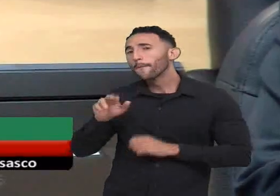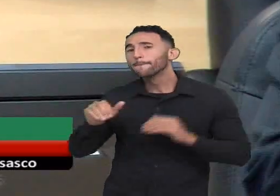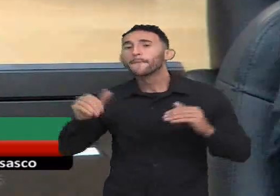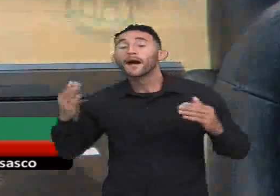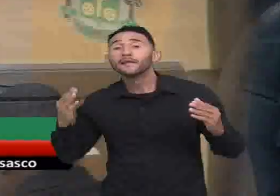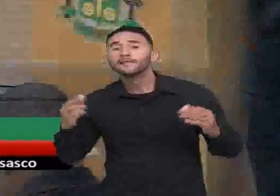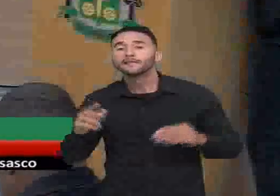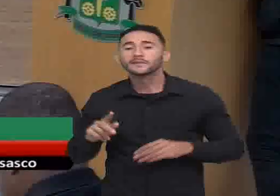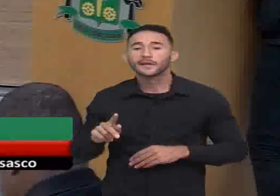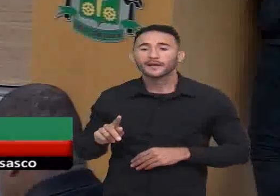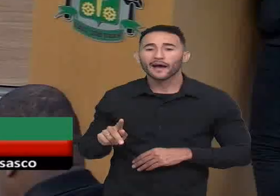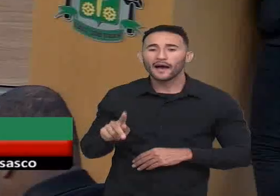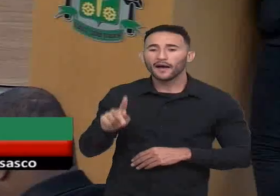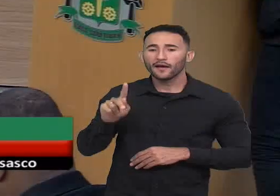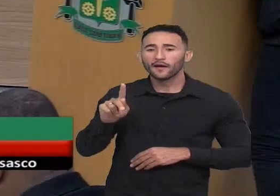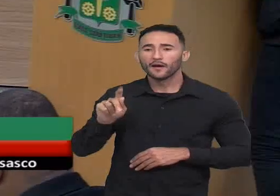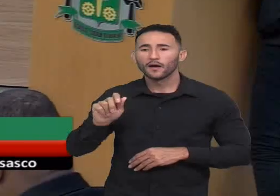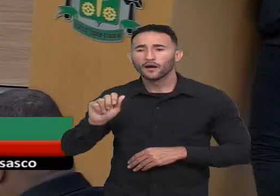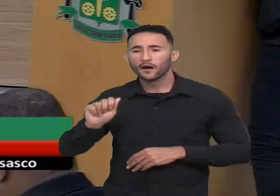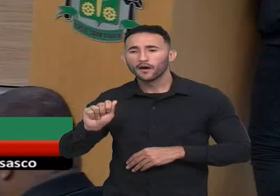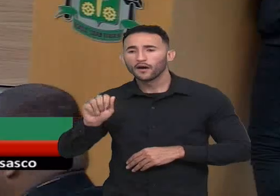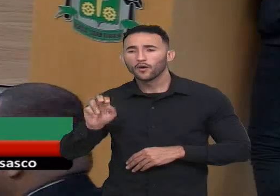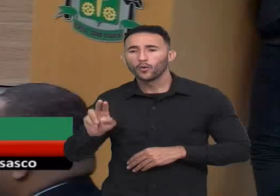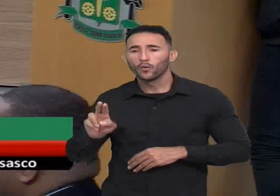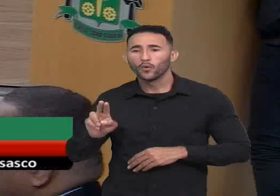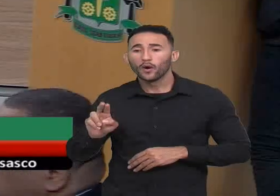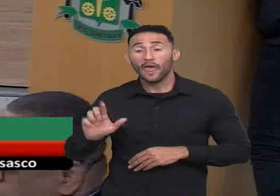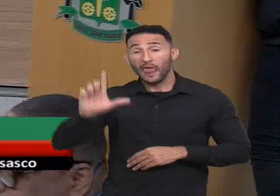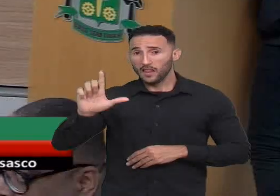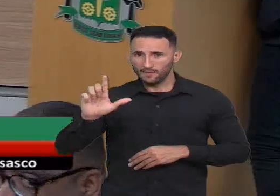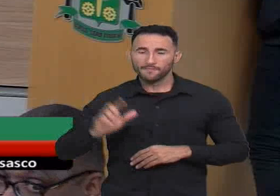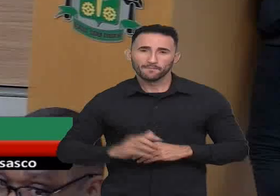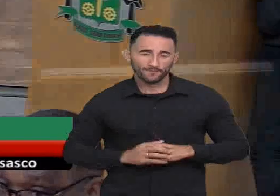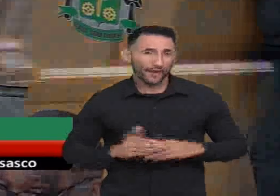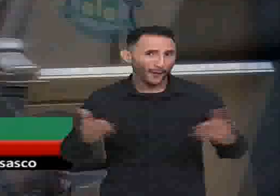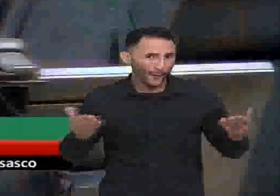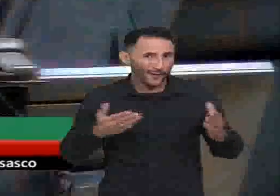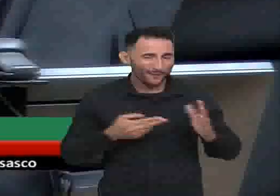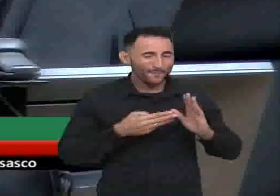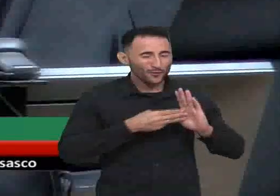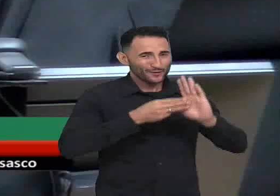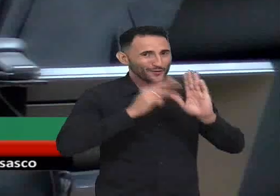no esporte. Está em discussão a moção de reconhecimento